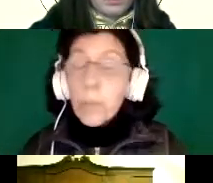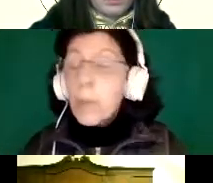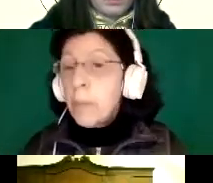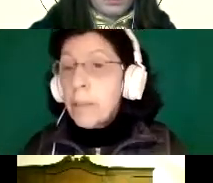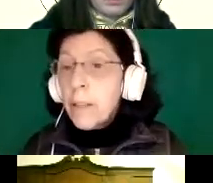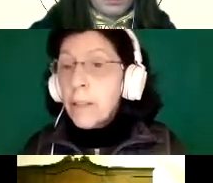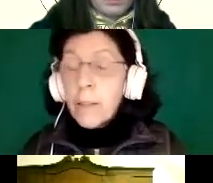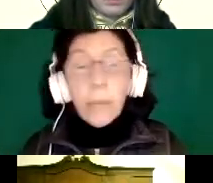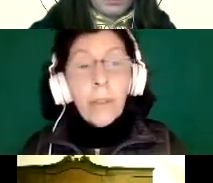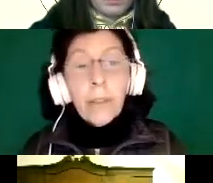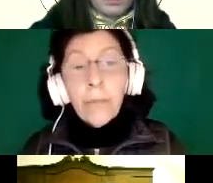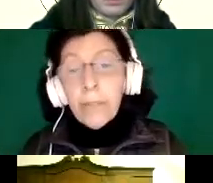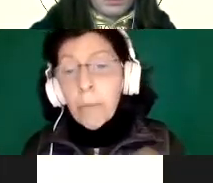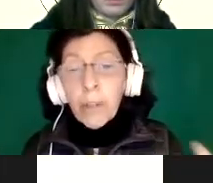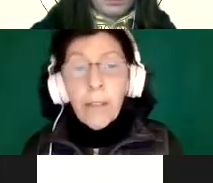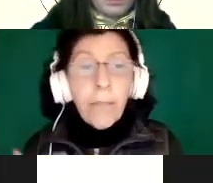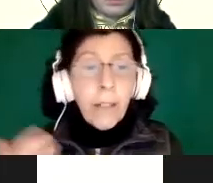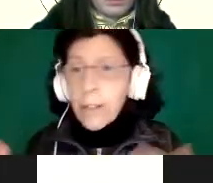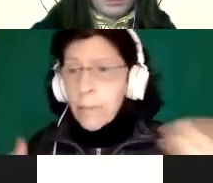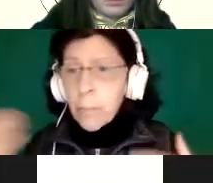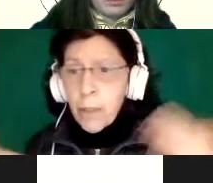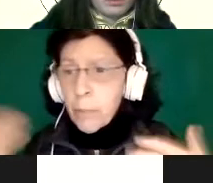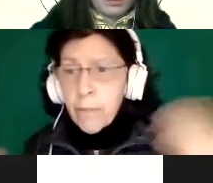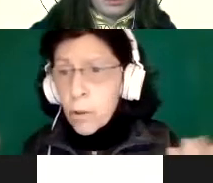tecnologias propriamente ditas e, portanto, aquilo que fazemos, que tem a ver,